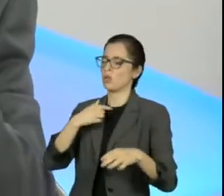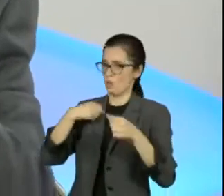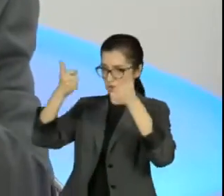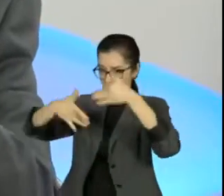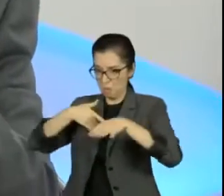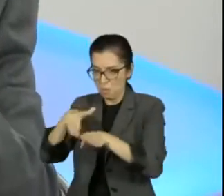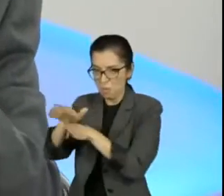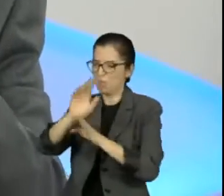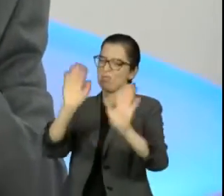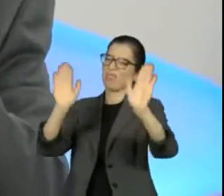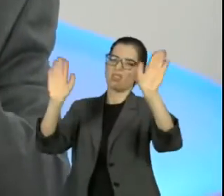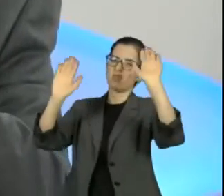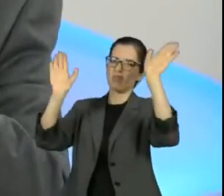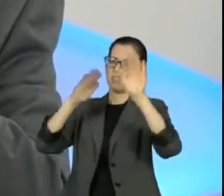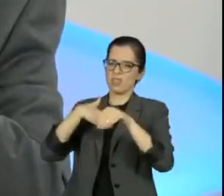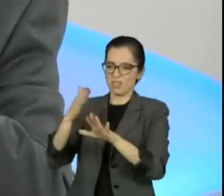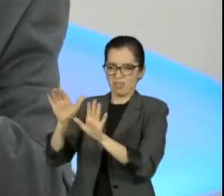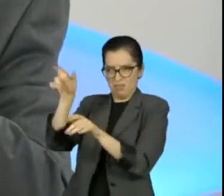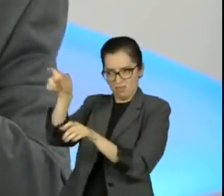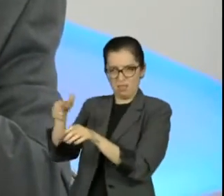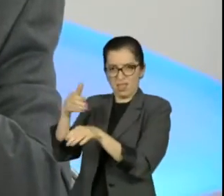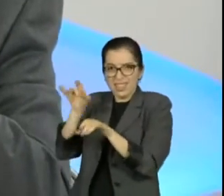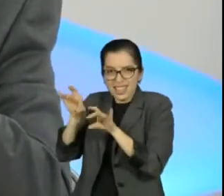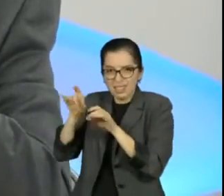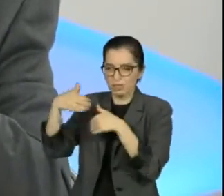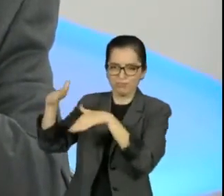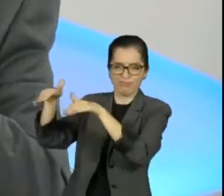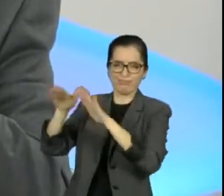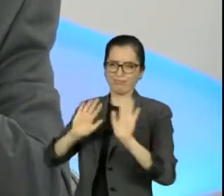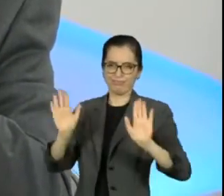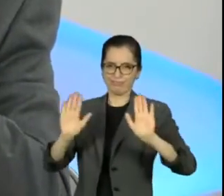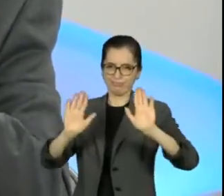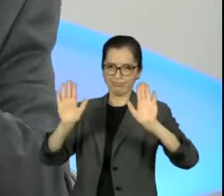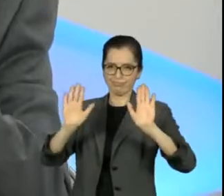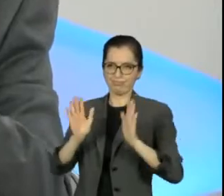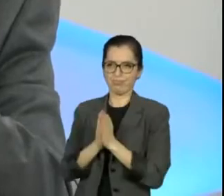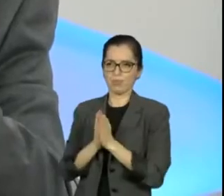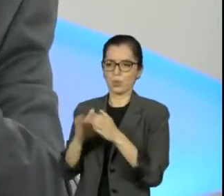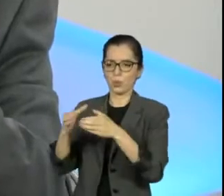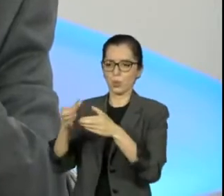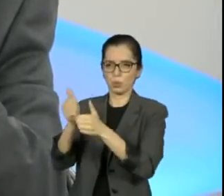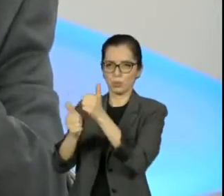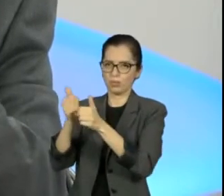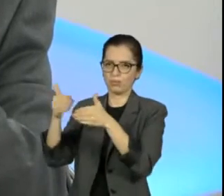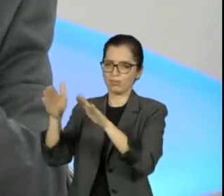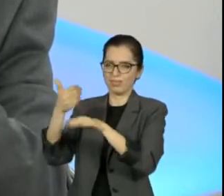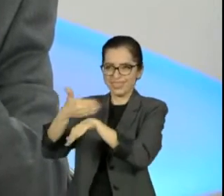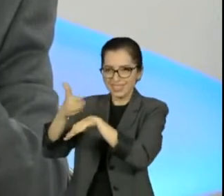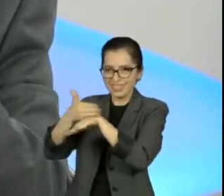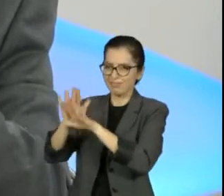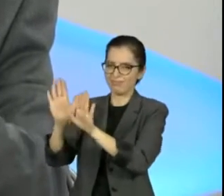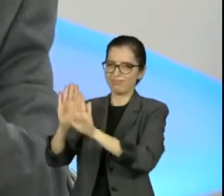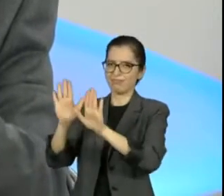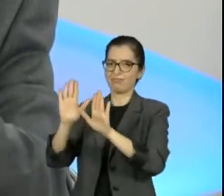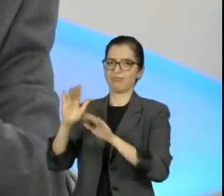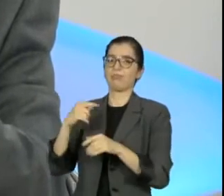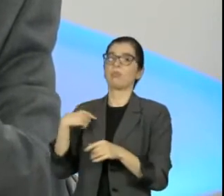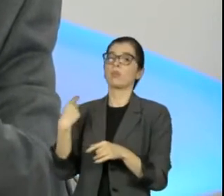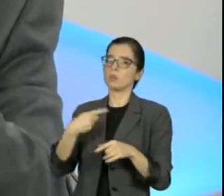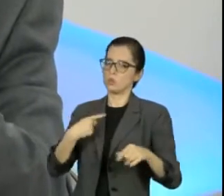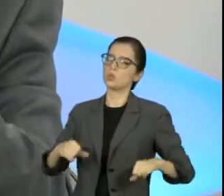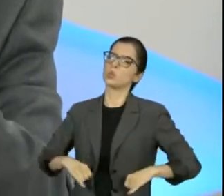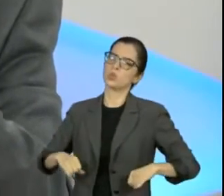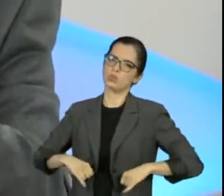sei, eu também não dava. Então, nós já sofremos muito a mão do cruzeirense, viu? O Brasil tem que saber